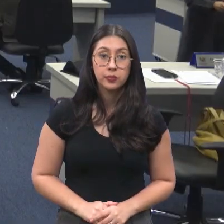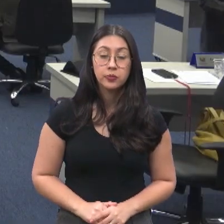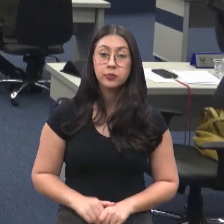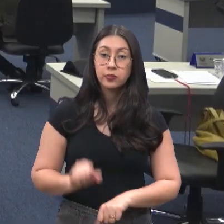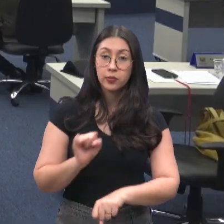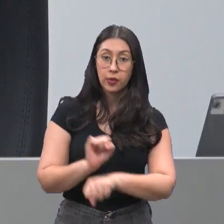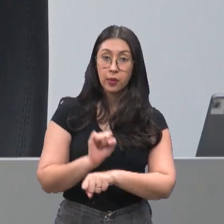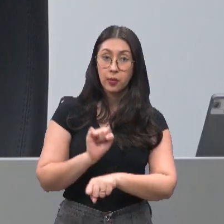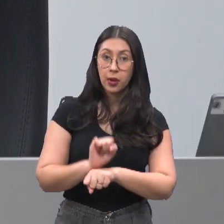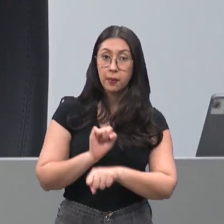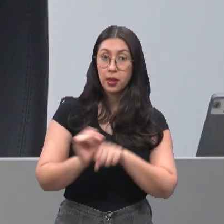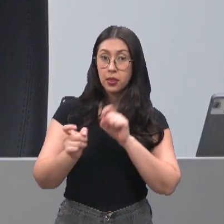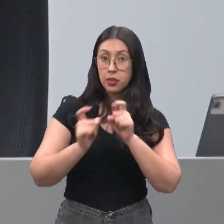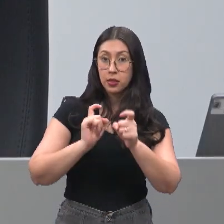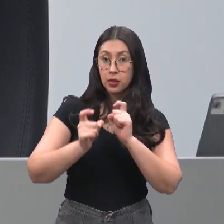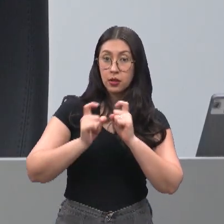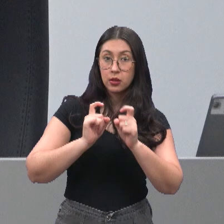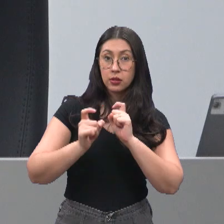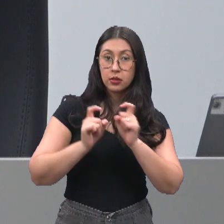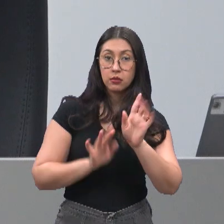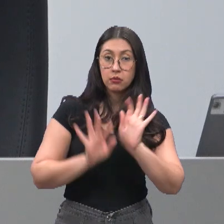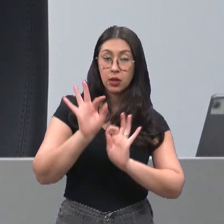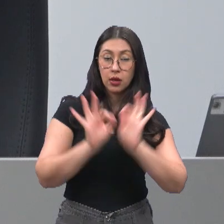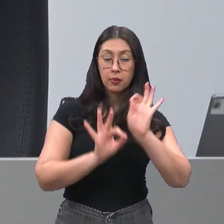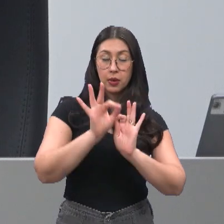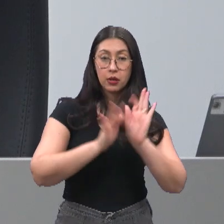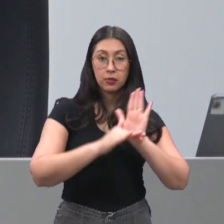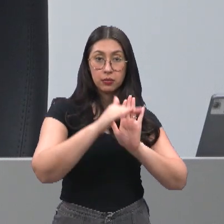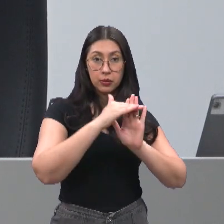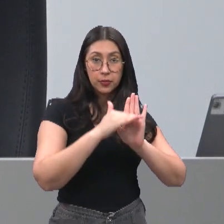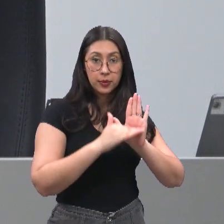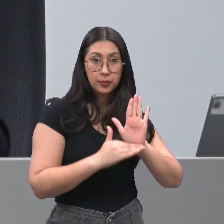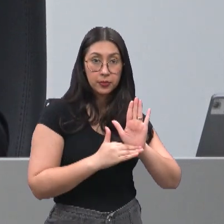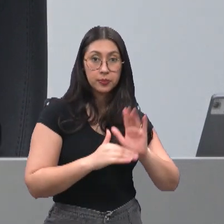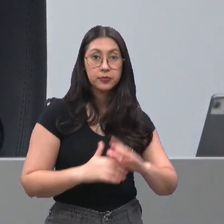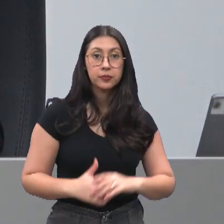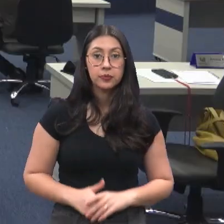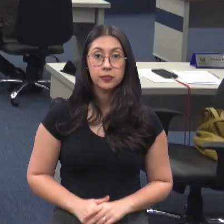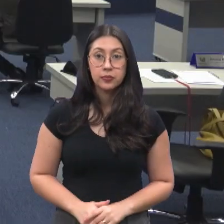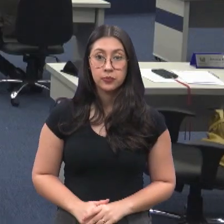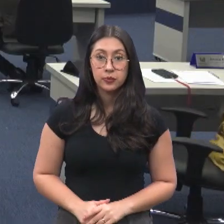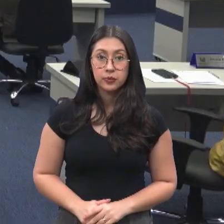Suspenderemos a sessão por alguns instantes para a reorganização da pauta.